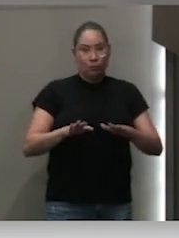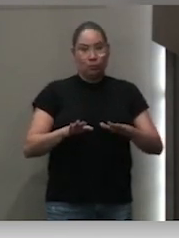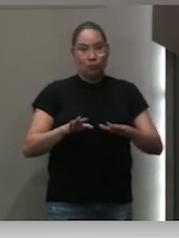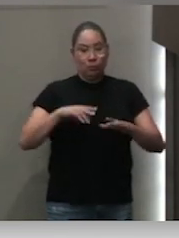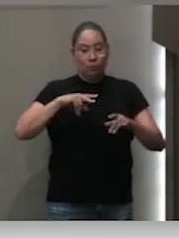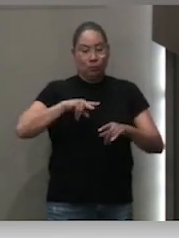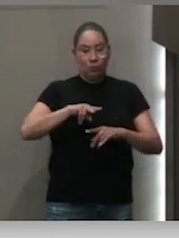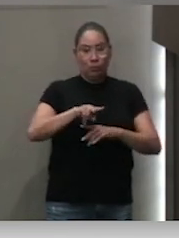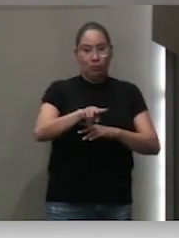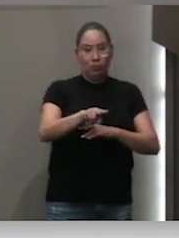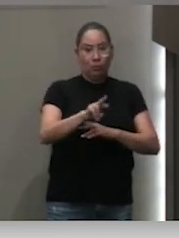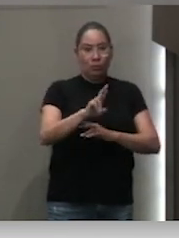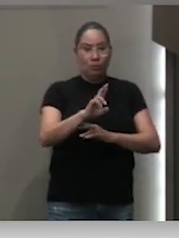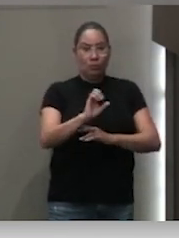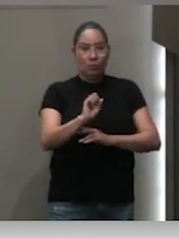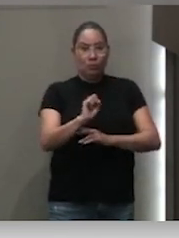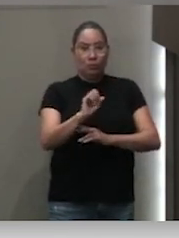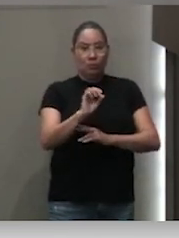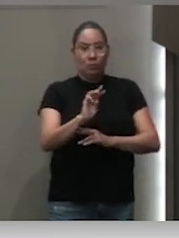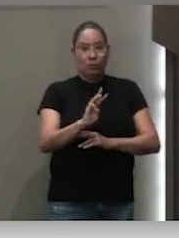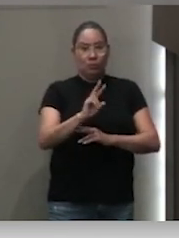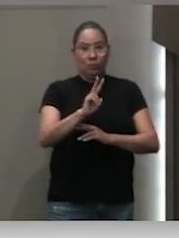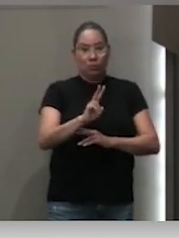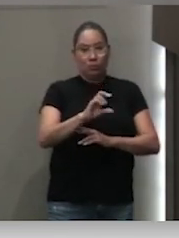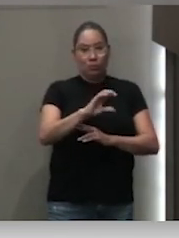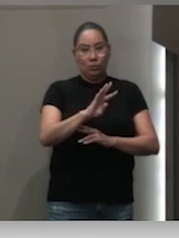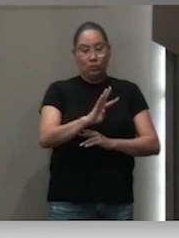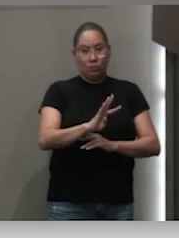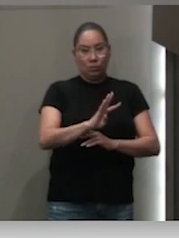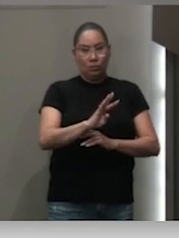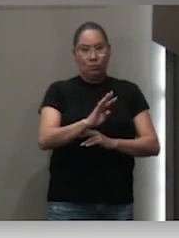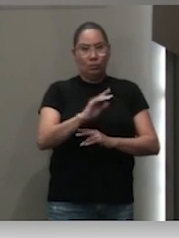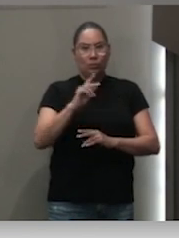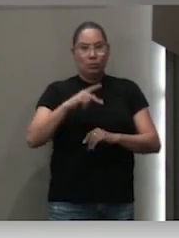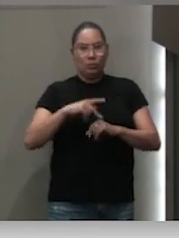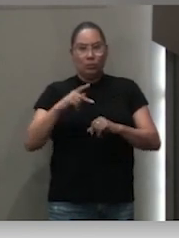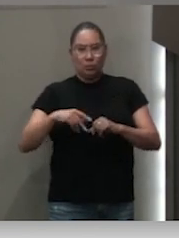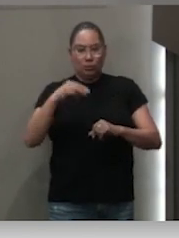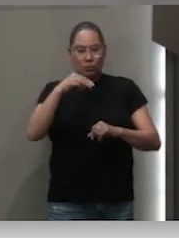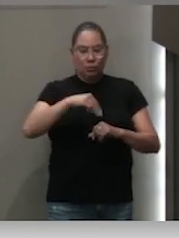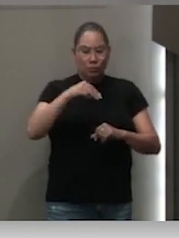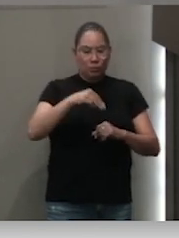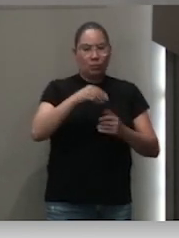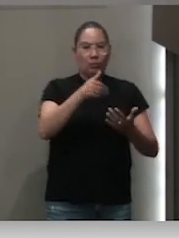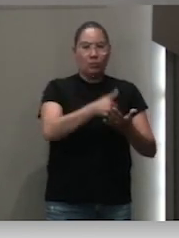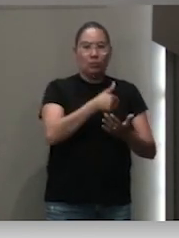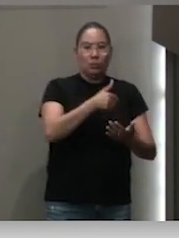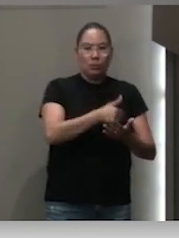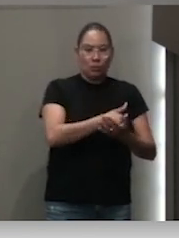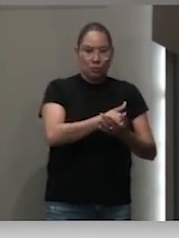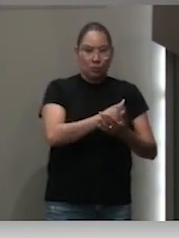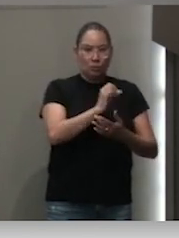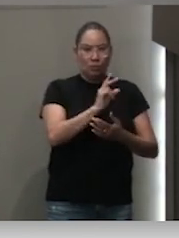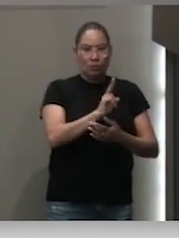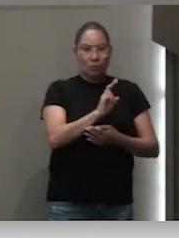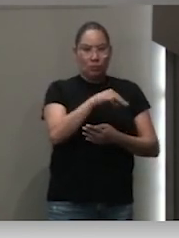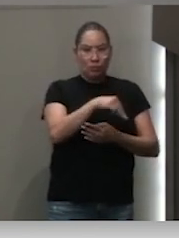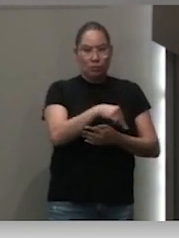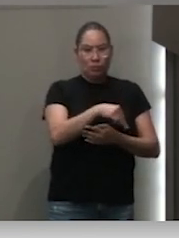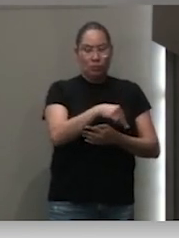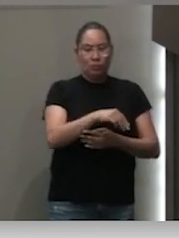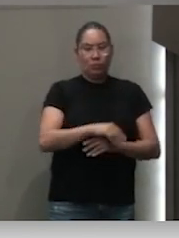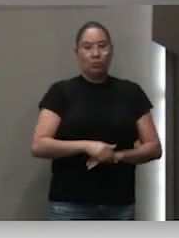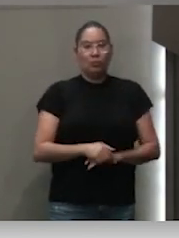RS 324 entre pass fundo Marau casca Vila Maria por